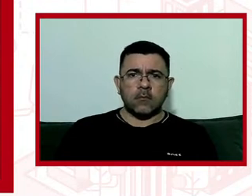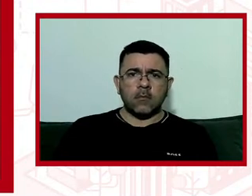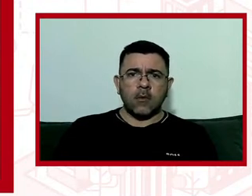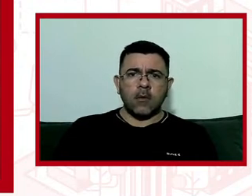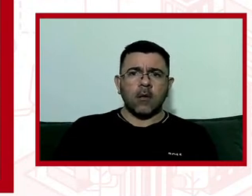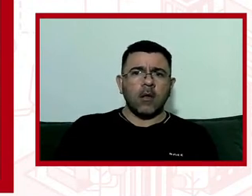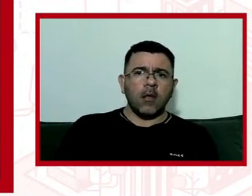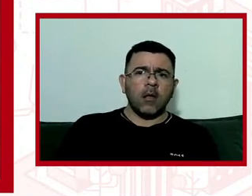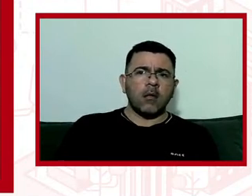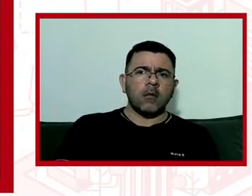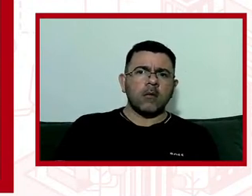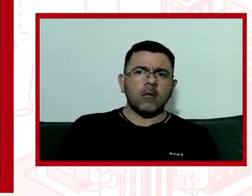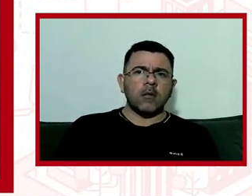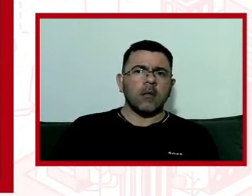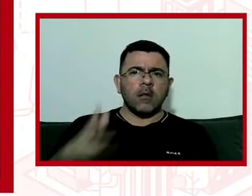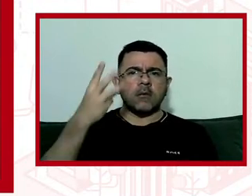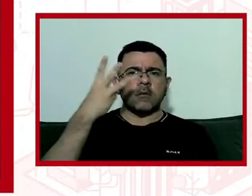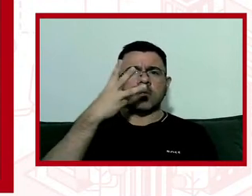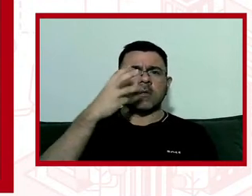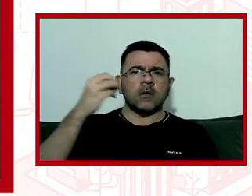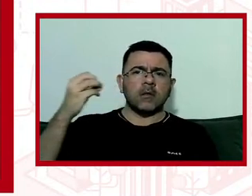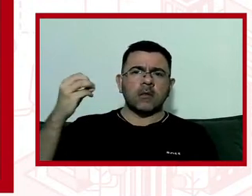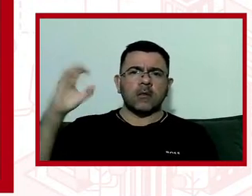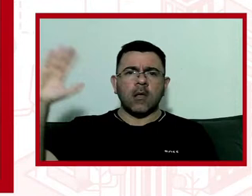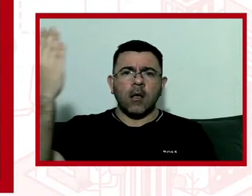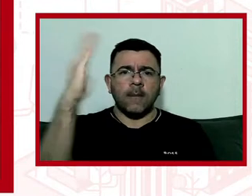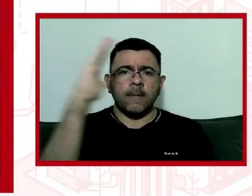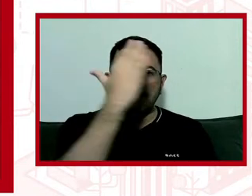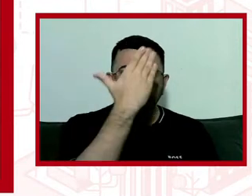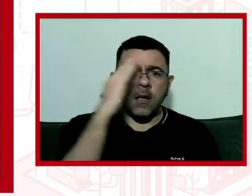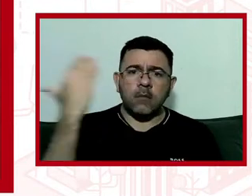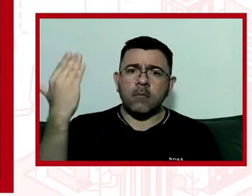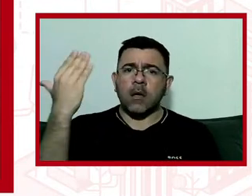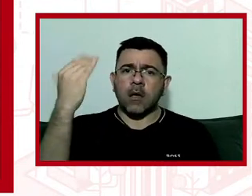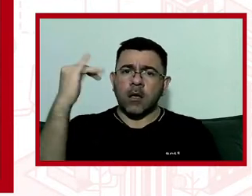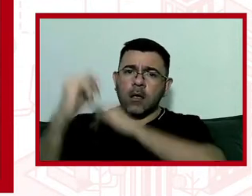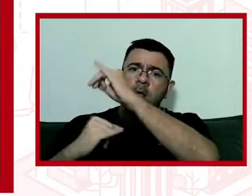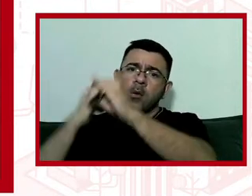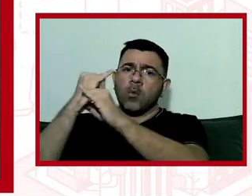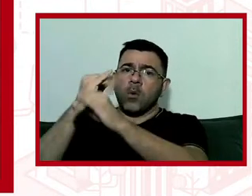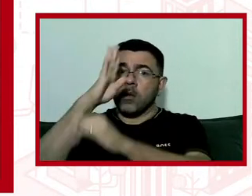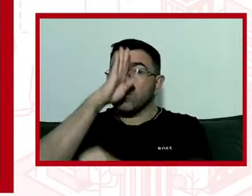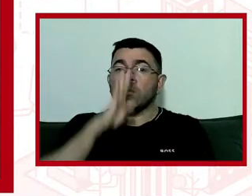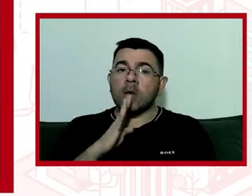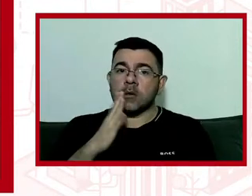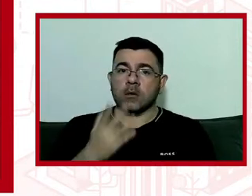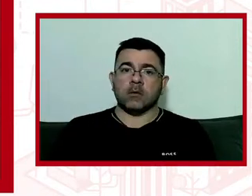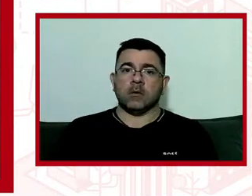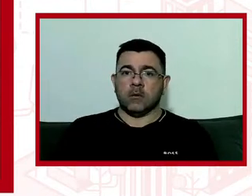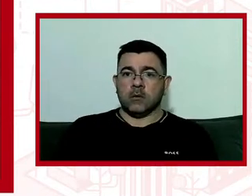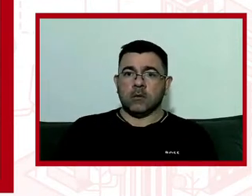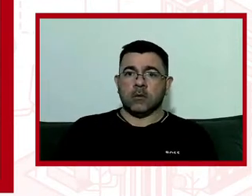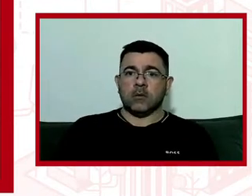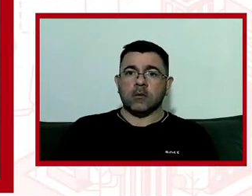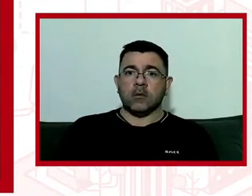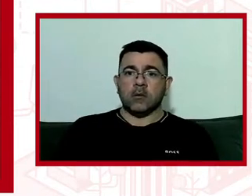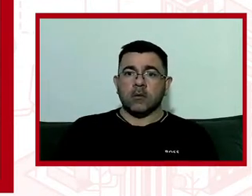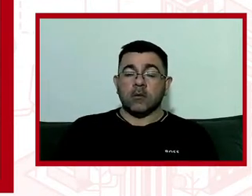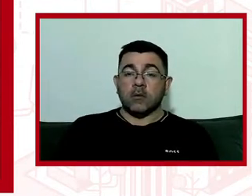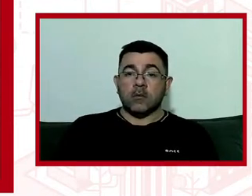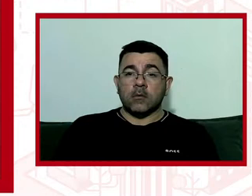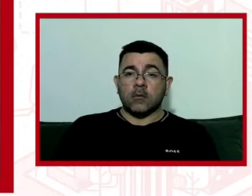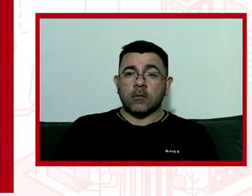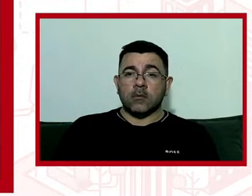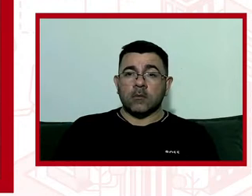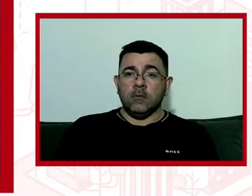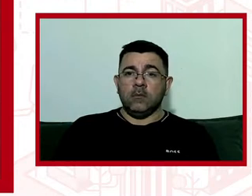de São mais 300 praças hoje eh com wi-fi gratuito então a gente também coloca essa internet para dar o acesso